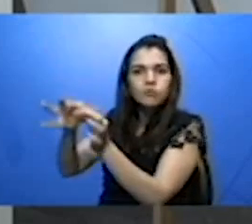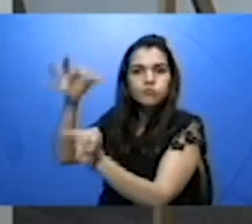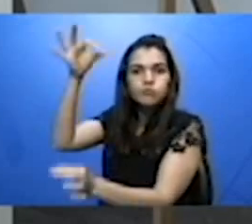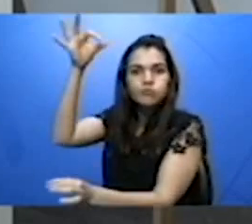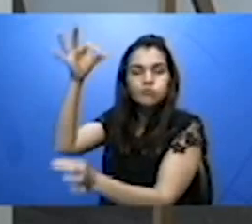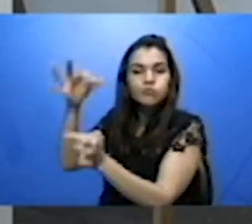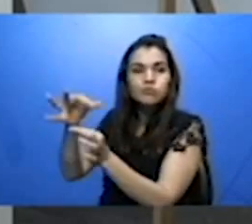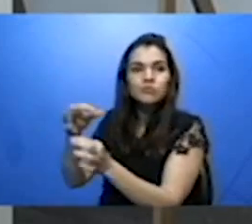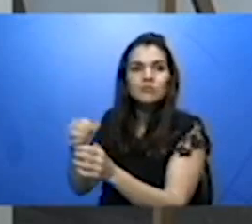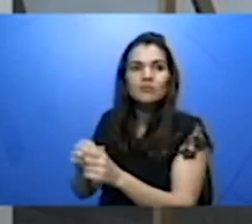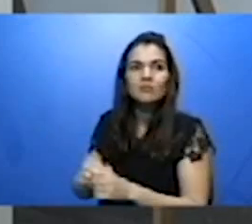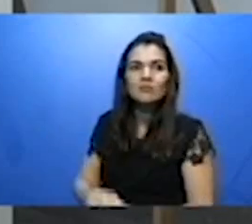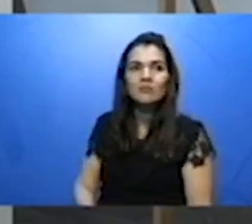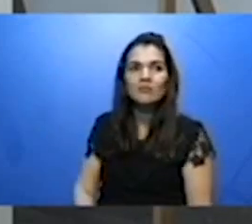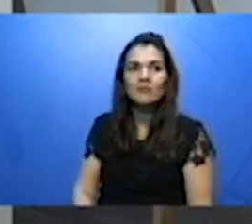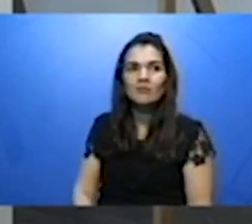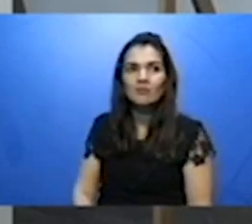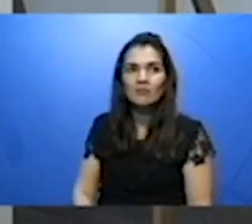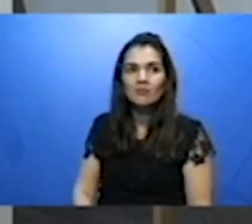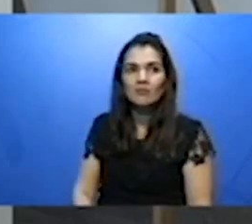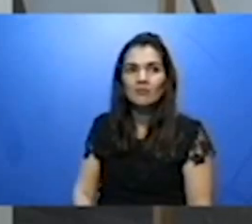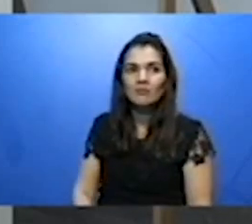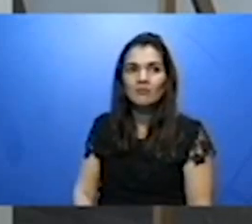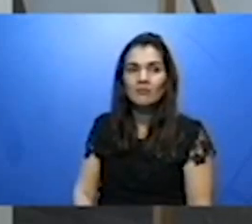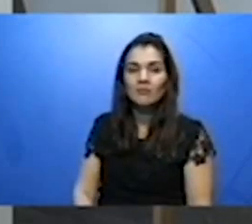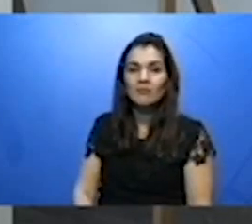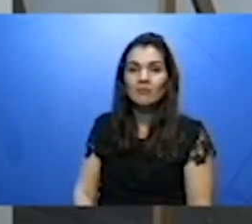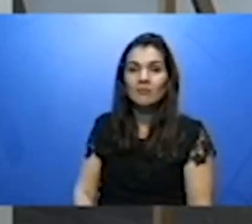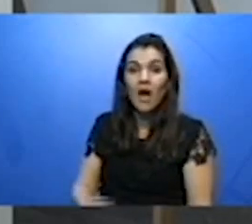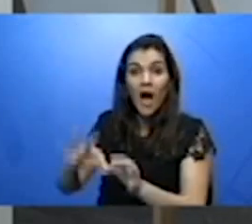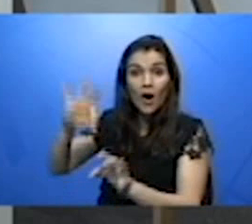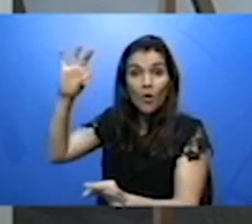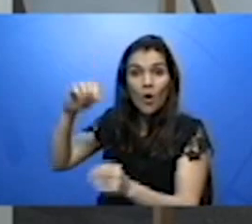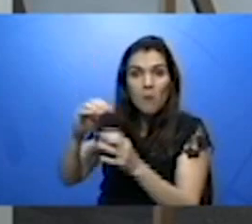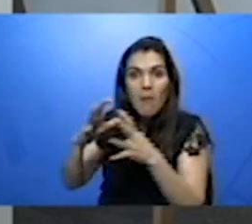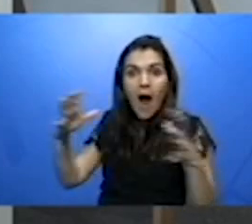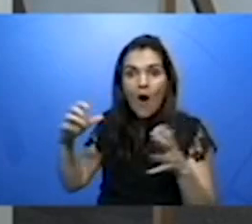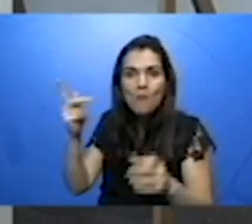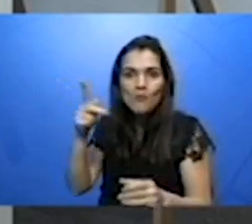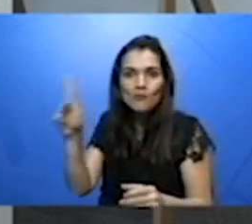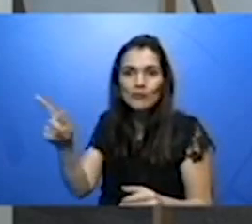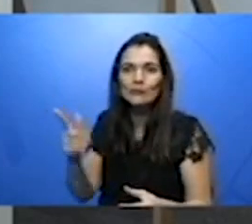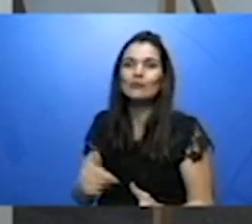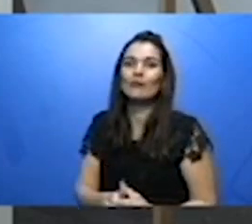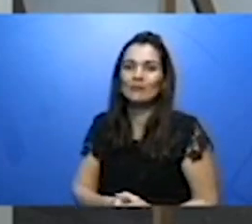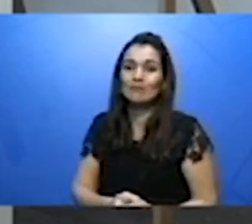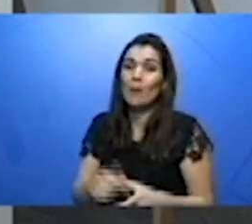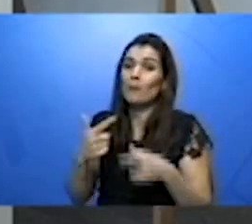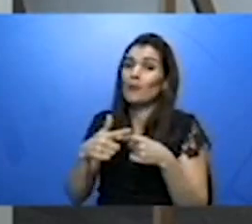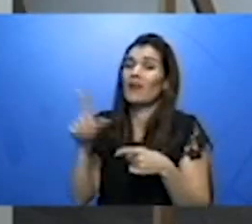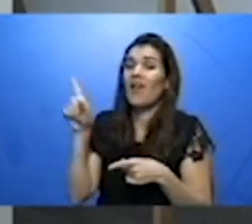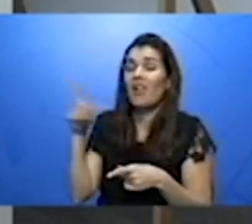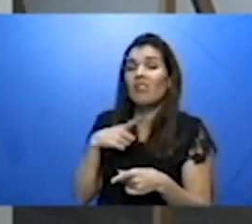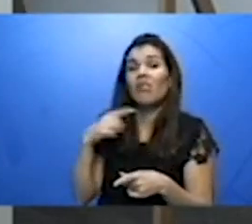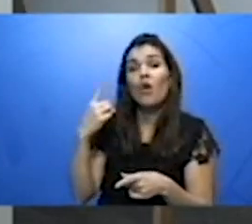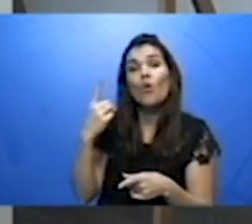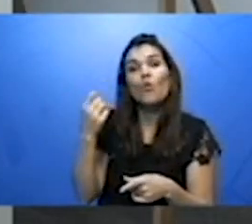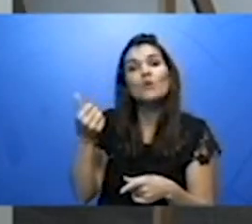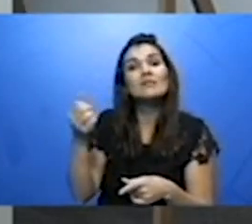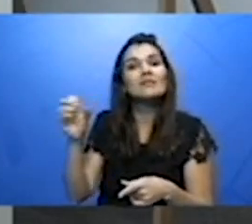chão ó a comparar comigo tá vendo que acorda ficou maior do que eu porque eu tenho só 1 e 60 certo